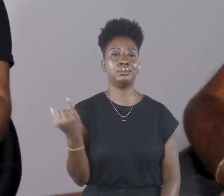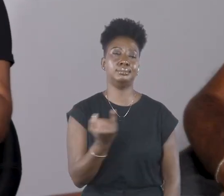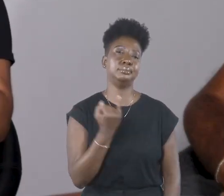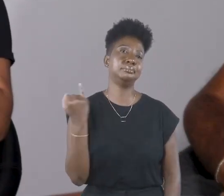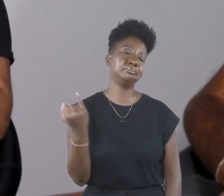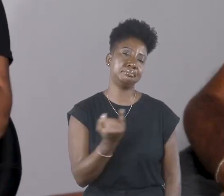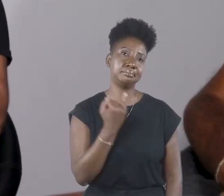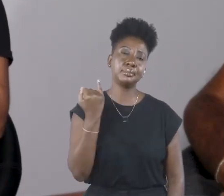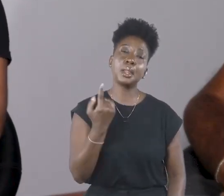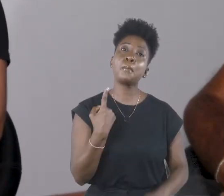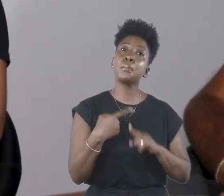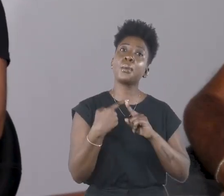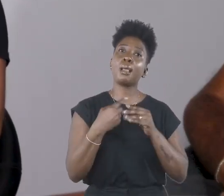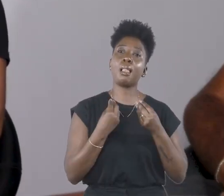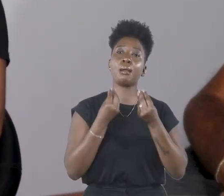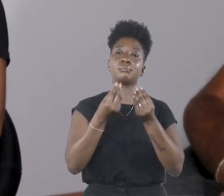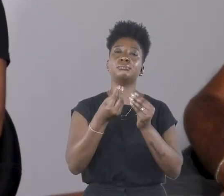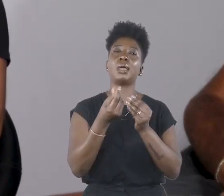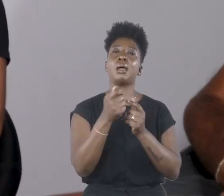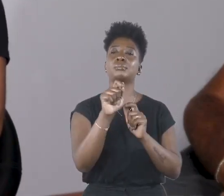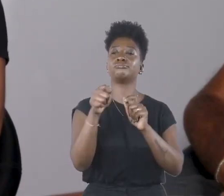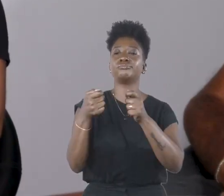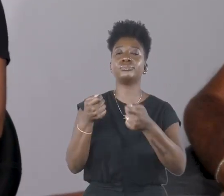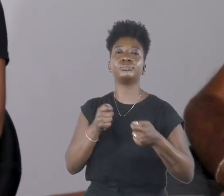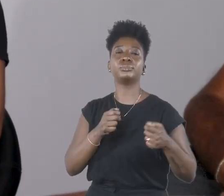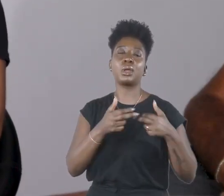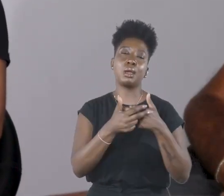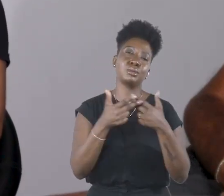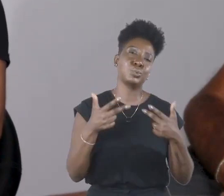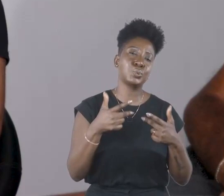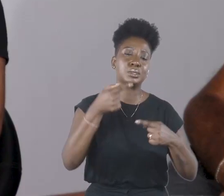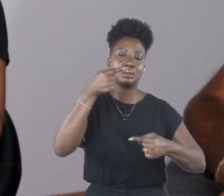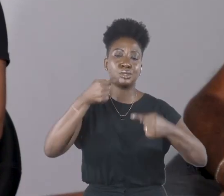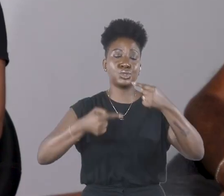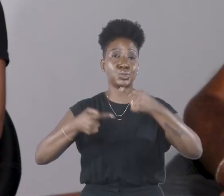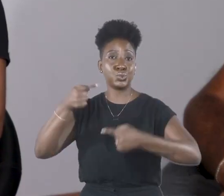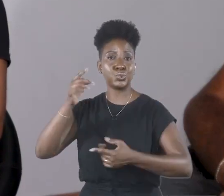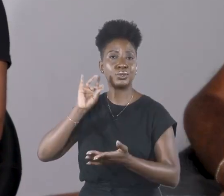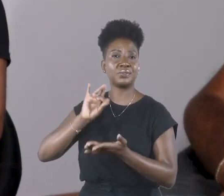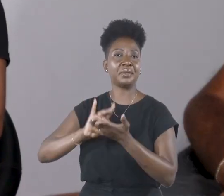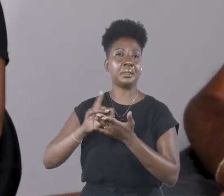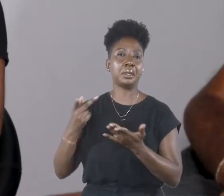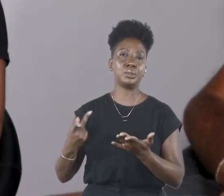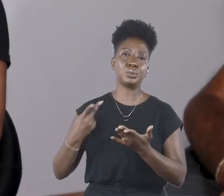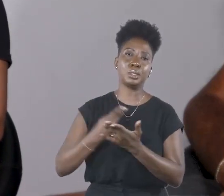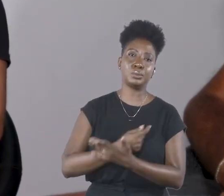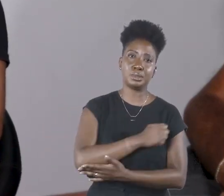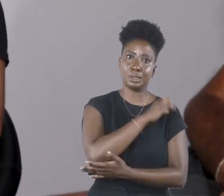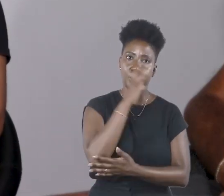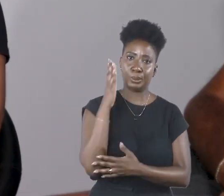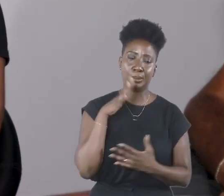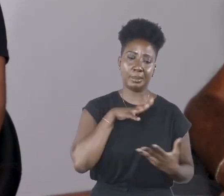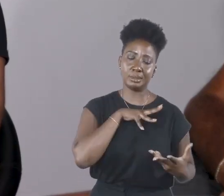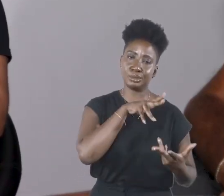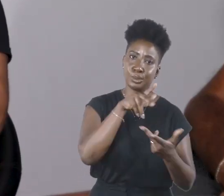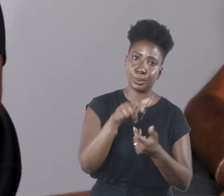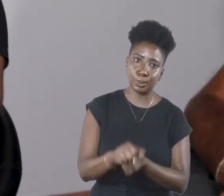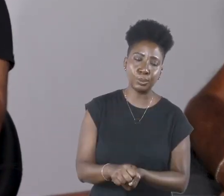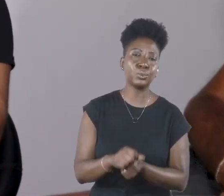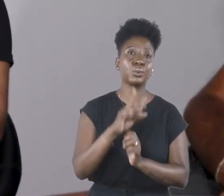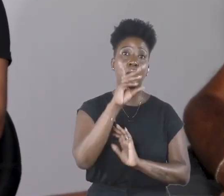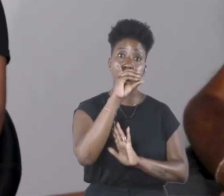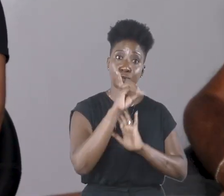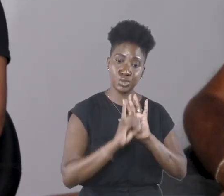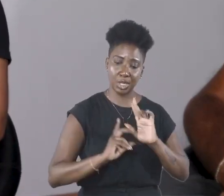Abraço hoje em dia, elas são muito importantes porque elas dão nome às coisas e discutem a situação efetiva que está acontecendo no Brasil, no mundo,